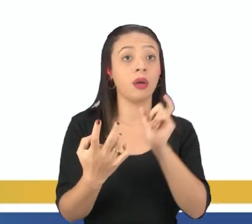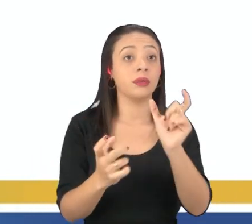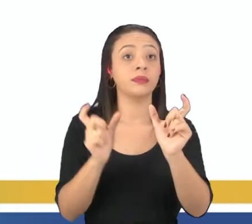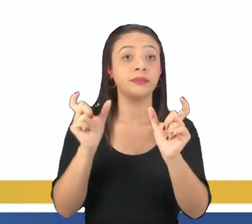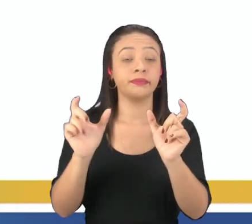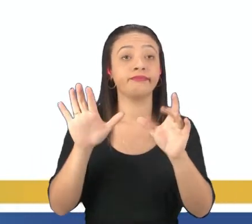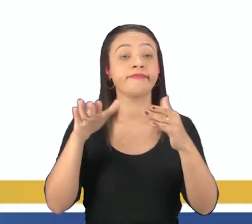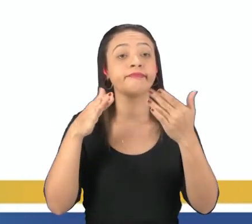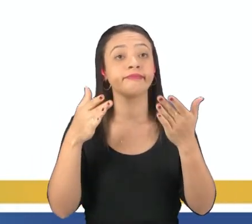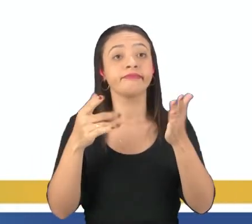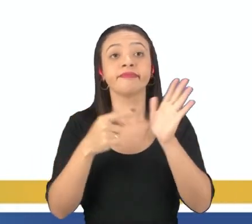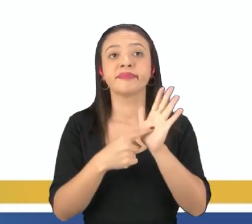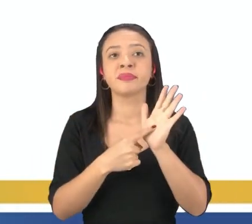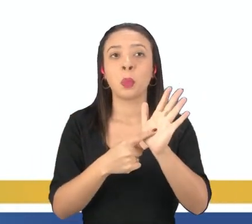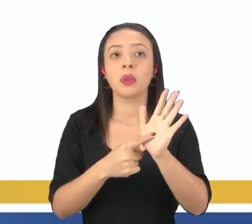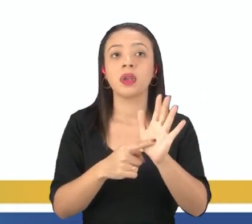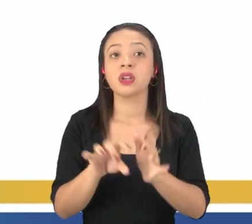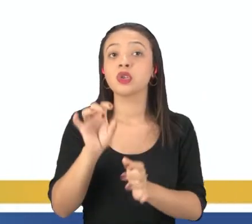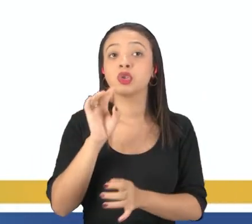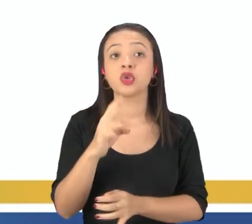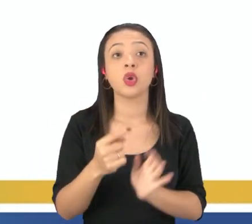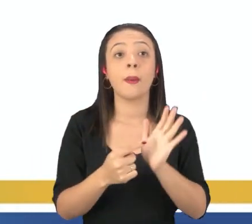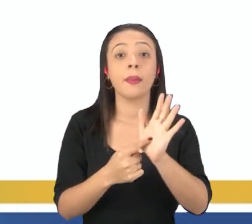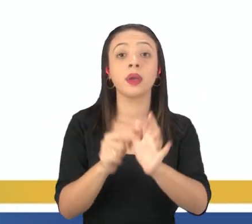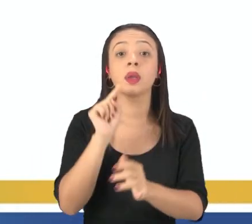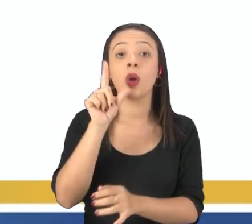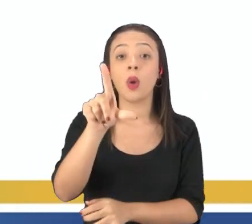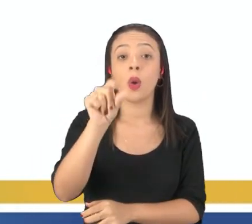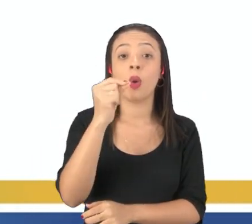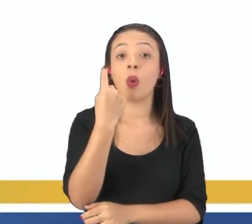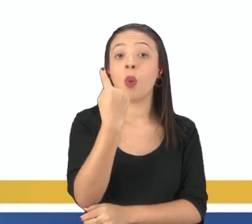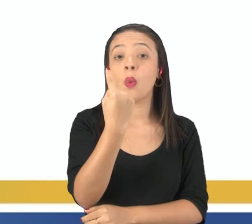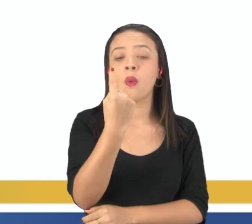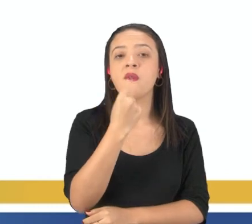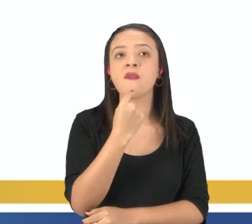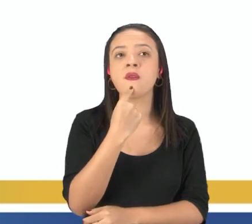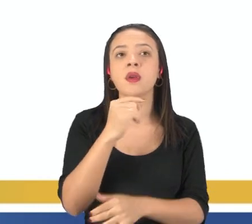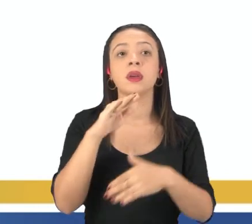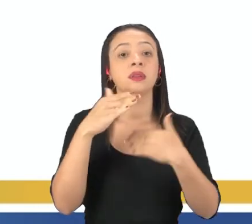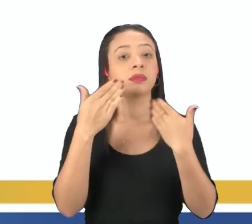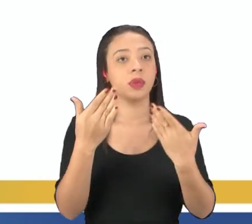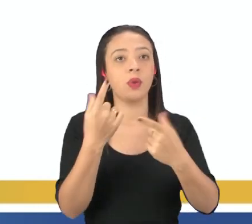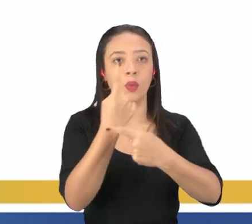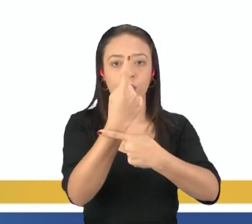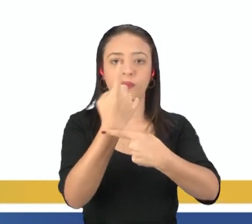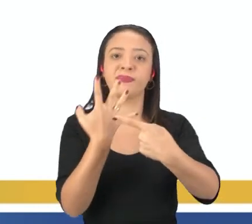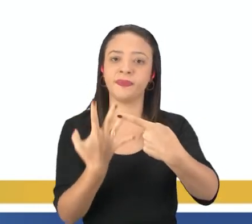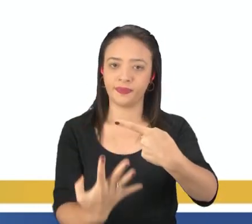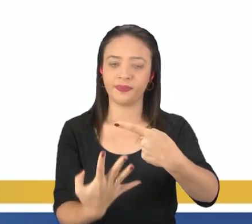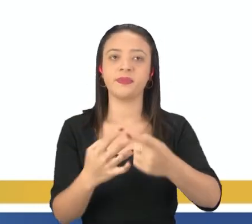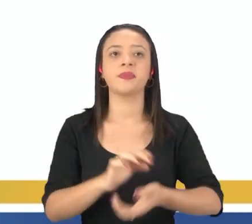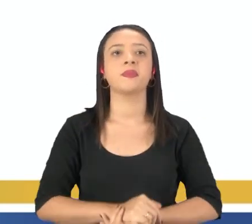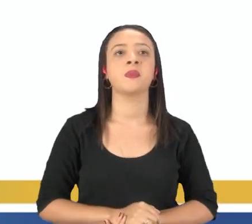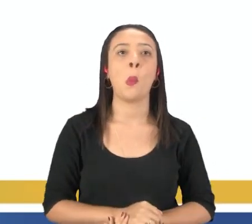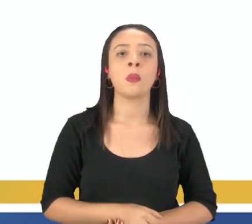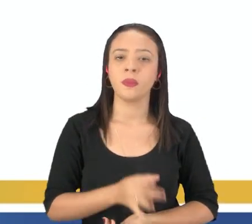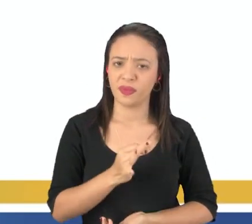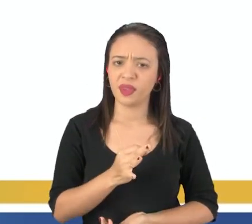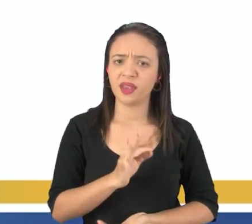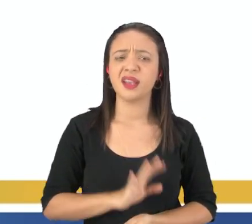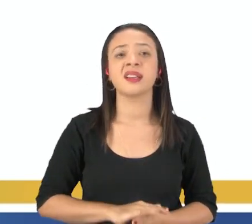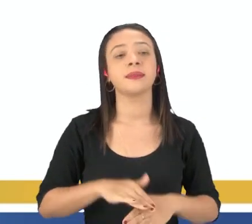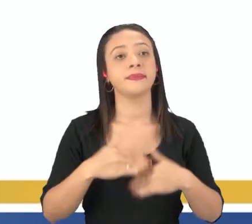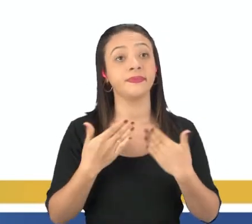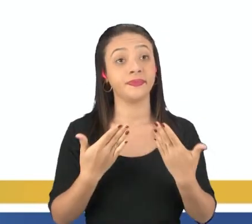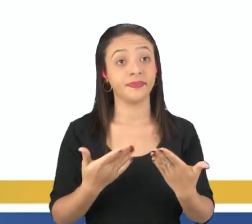pa e a parte que está destacada é apenas uma parte é uma de quatro então eu vou ter um quarto